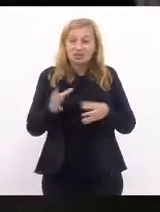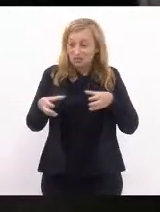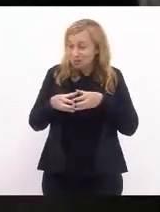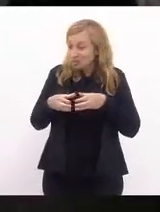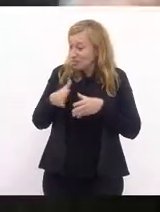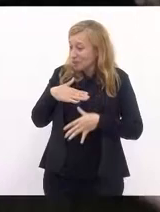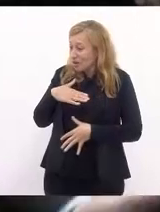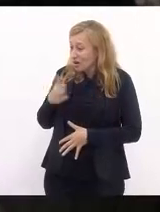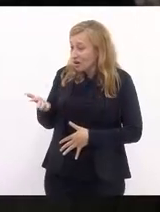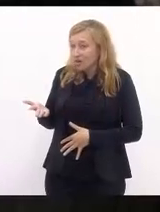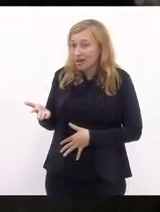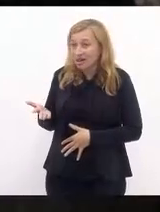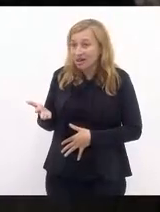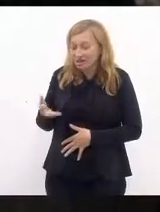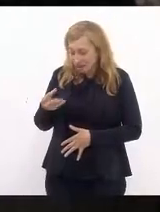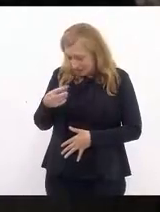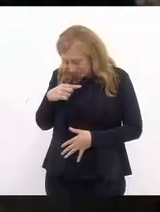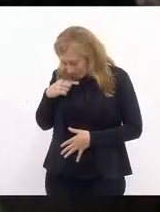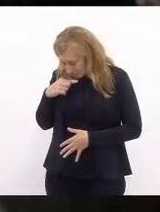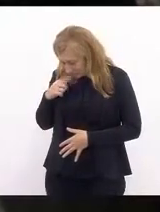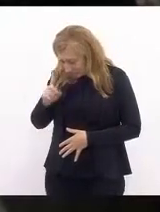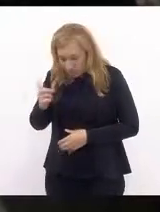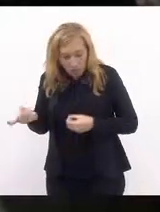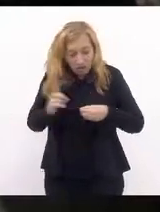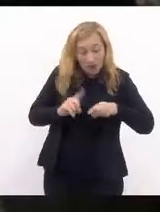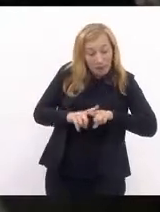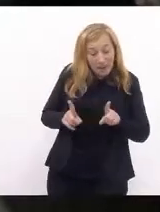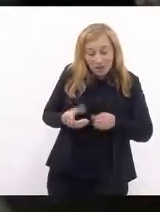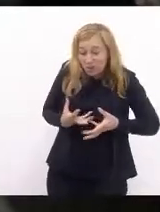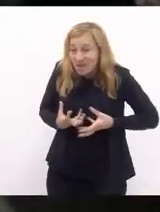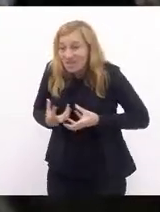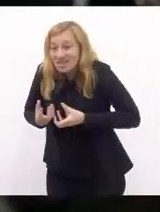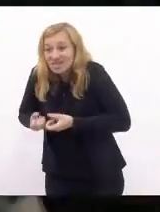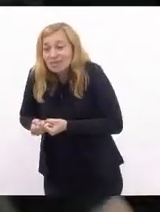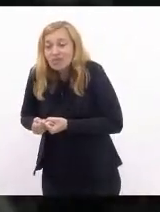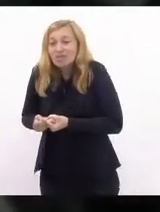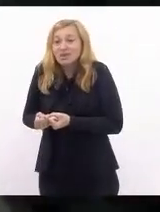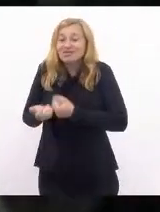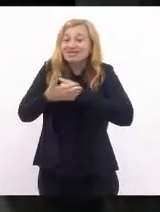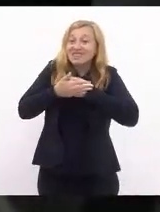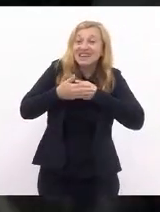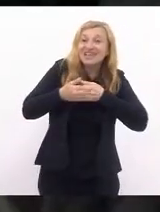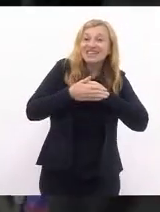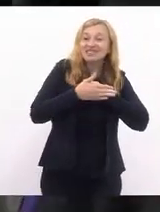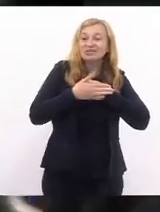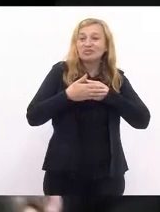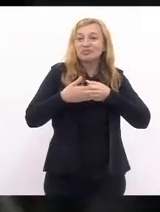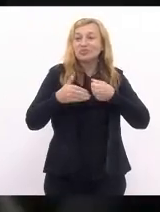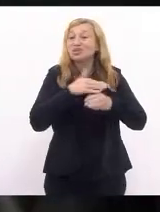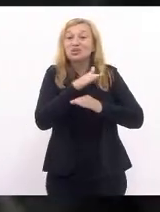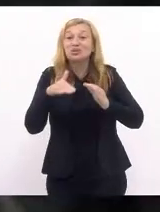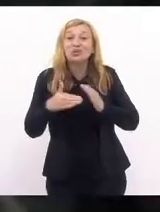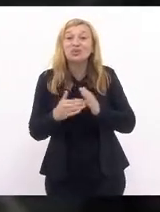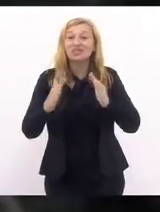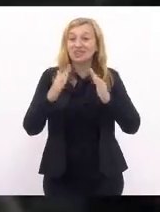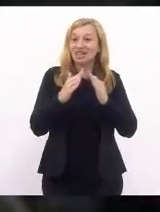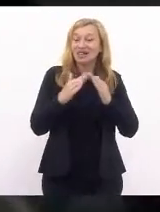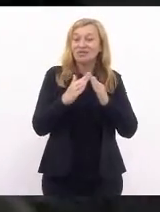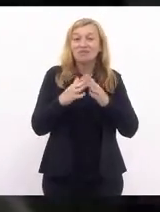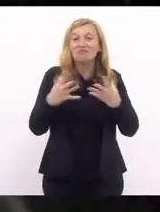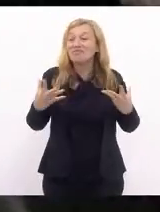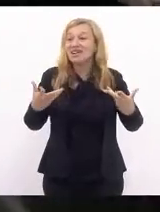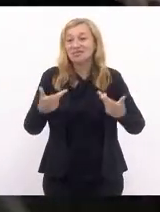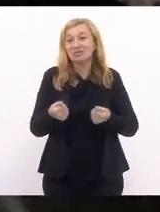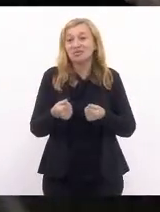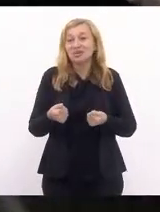equipa era baixar a cabeça e nem voltar mais mas acolhimento que a gente recebeu o carinho de ambos aqui dentro dessa casa